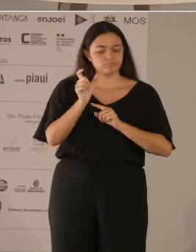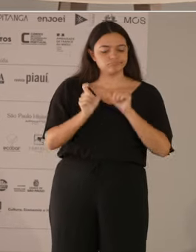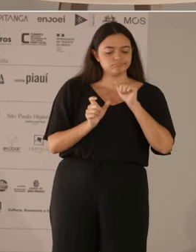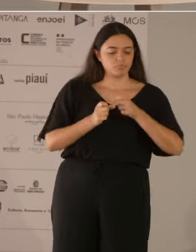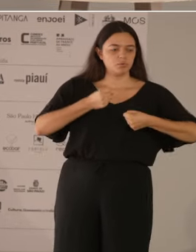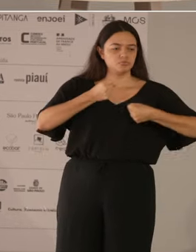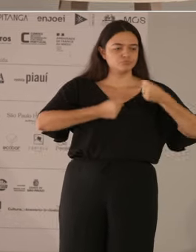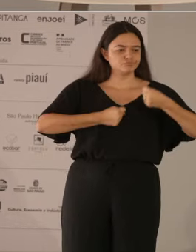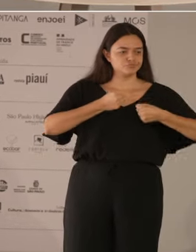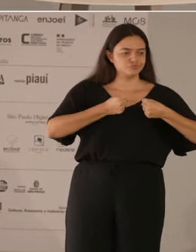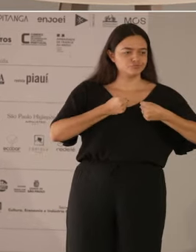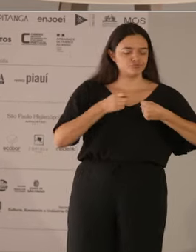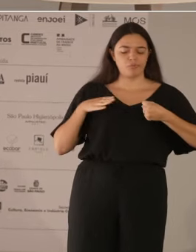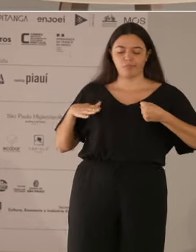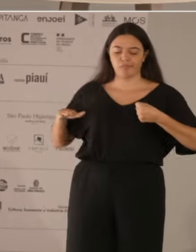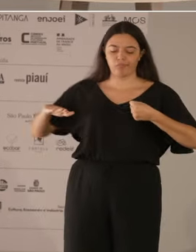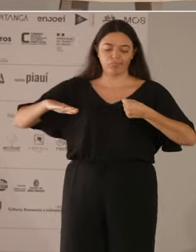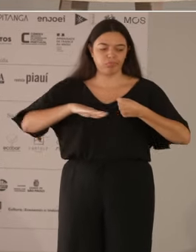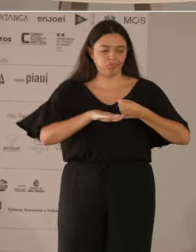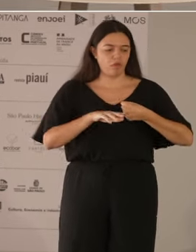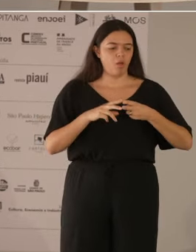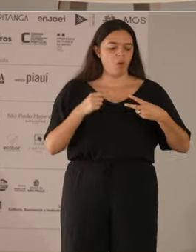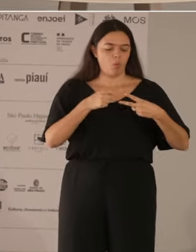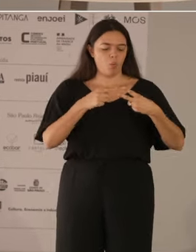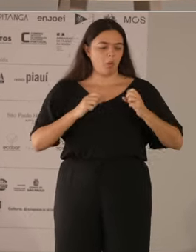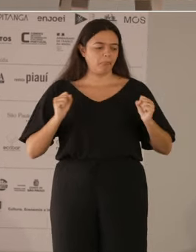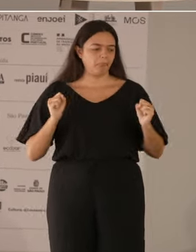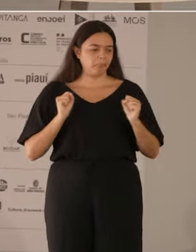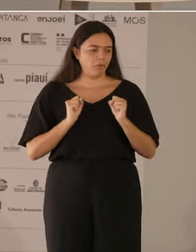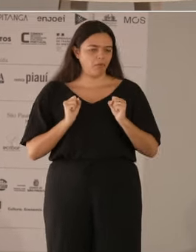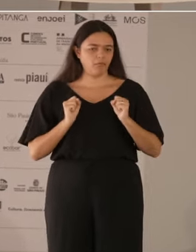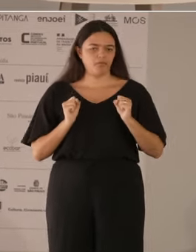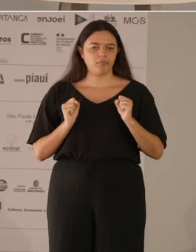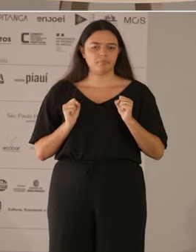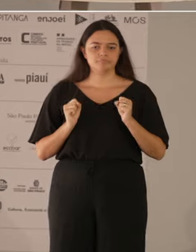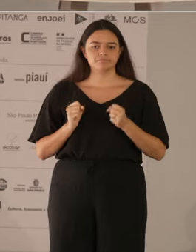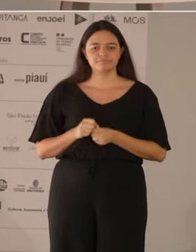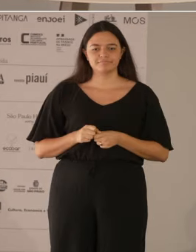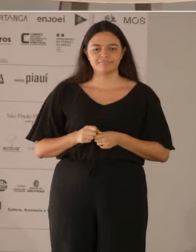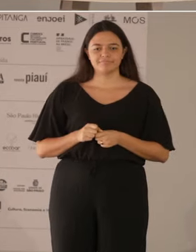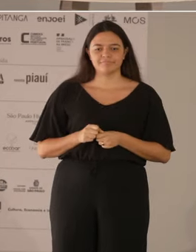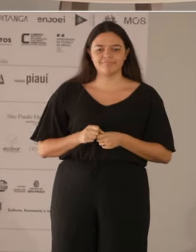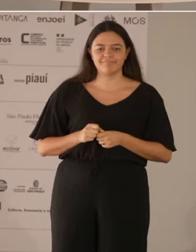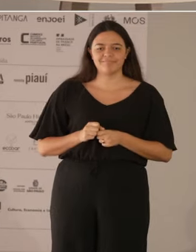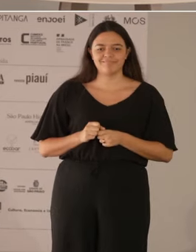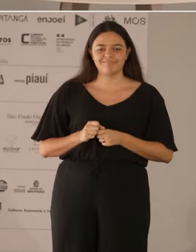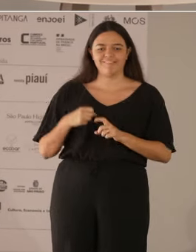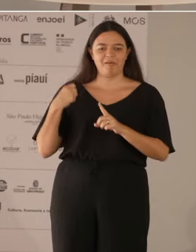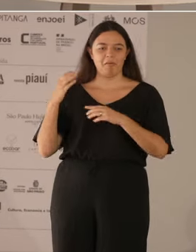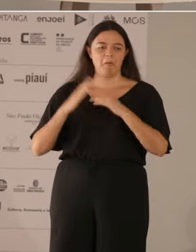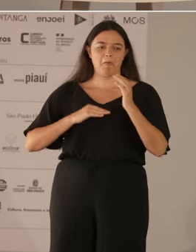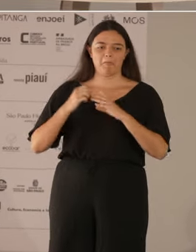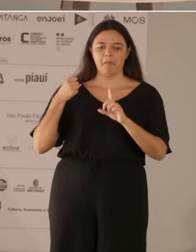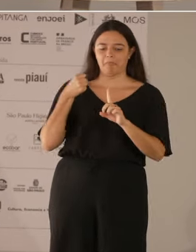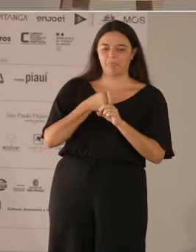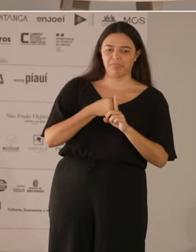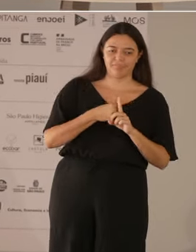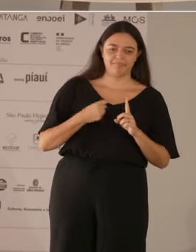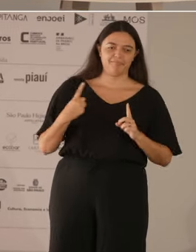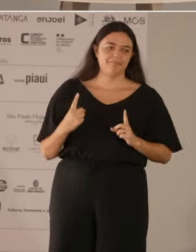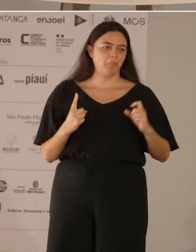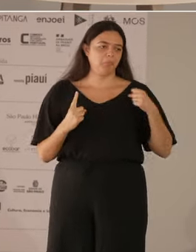sujeito fechou ela, aí os dois pararam, e aí um cuspiu, o outro bateu. Então, assim, essa pesquisa, ela é